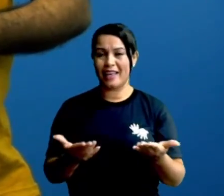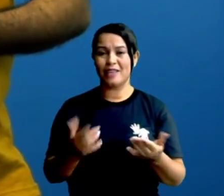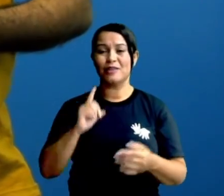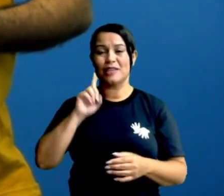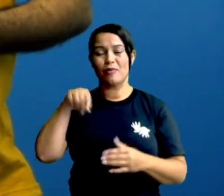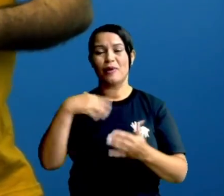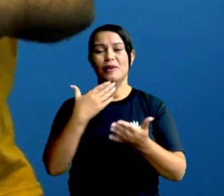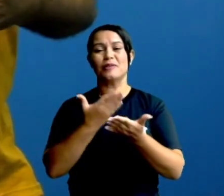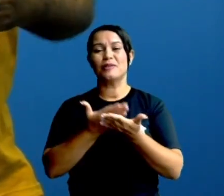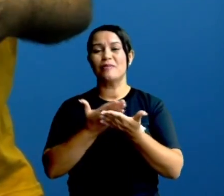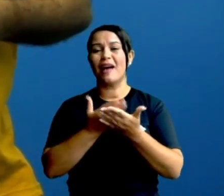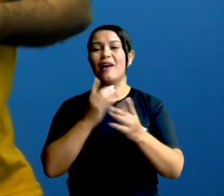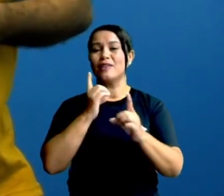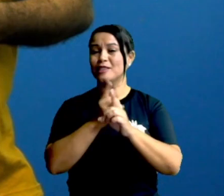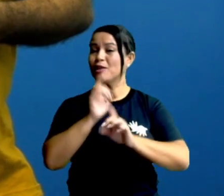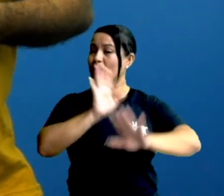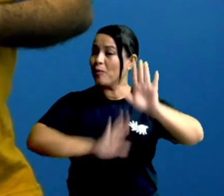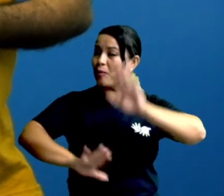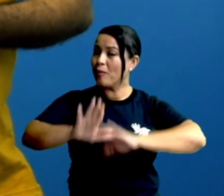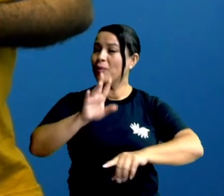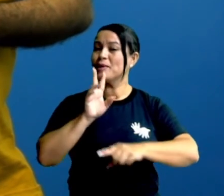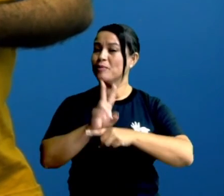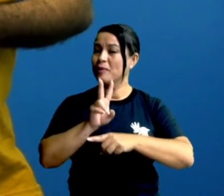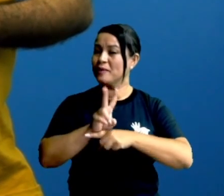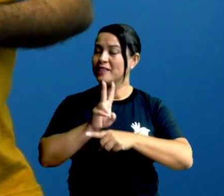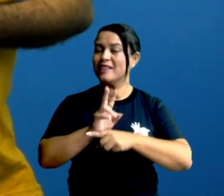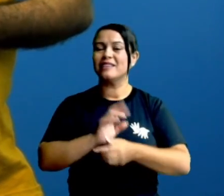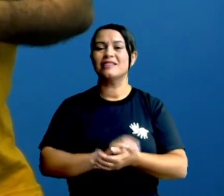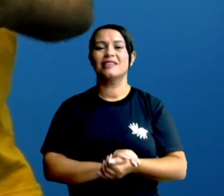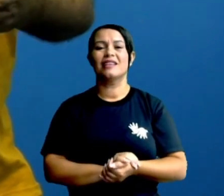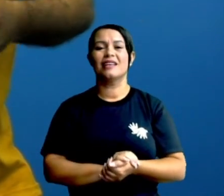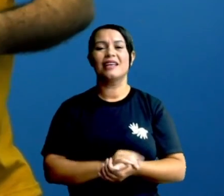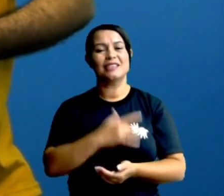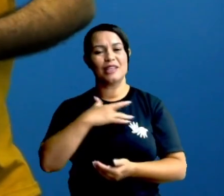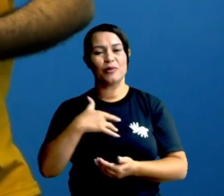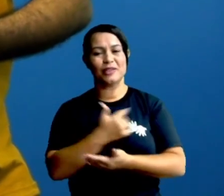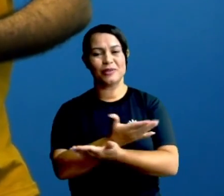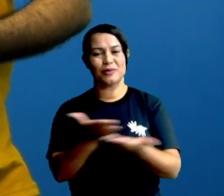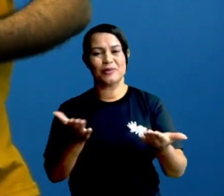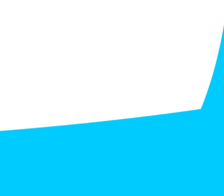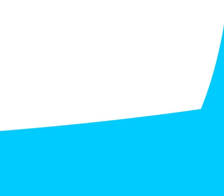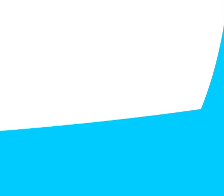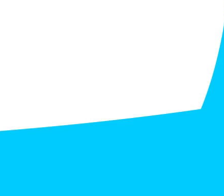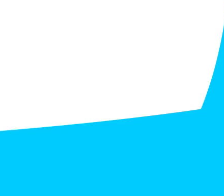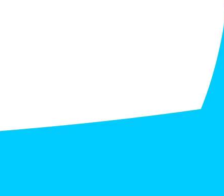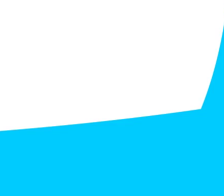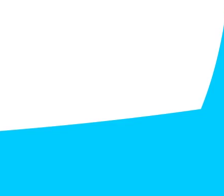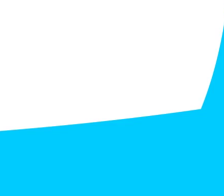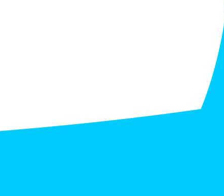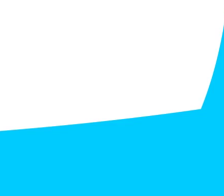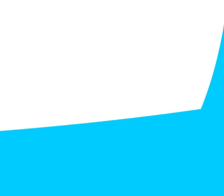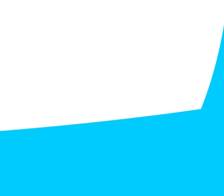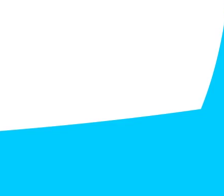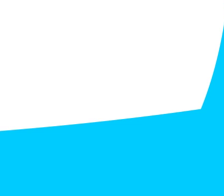e até o próximo encontro. Se cuidem, não é? E saúde a todos.